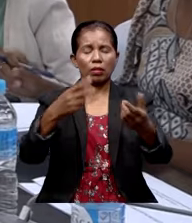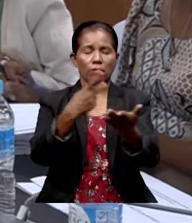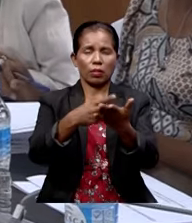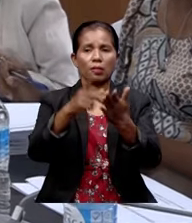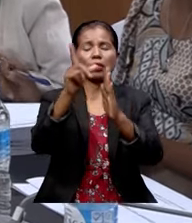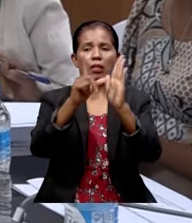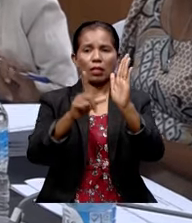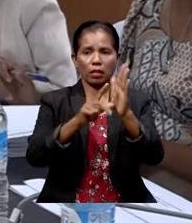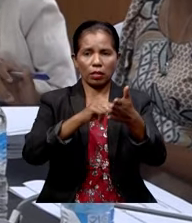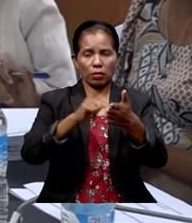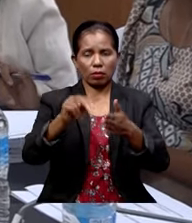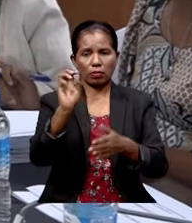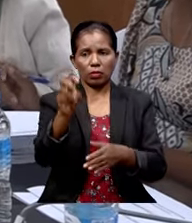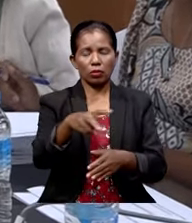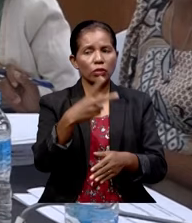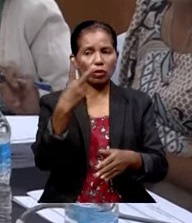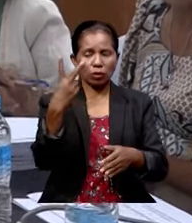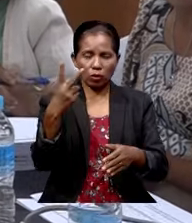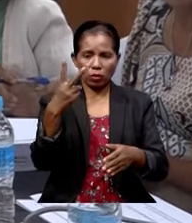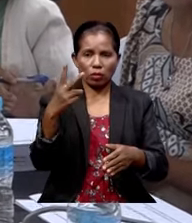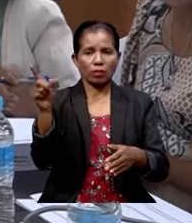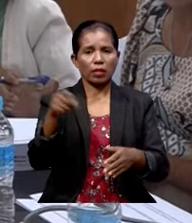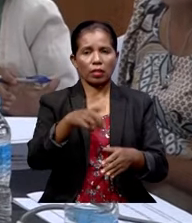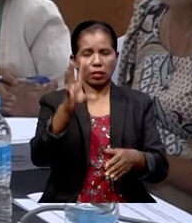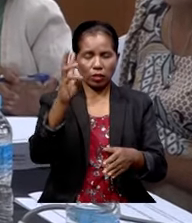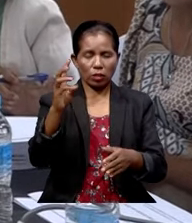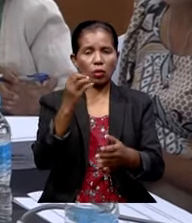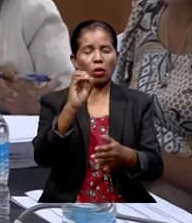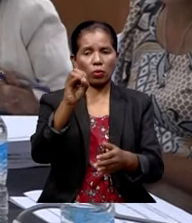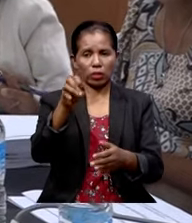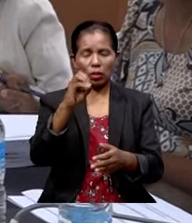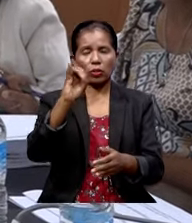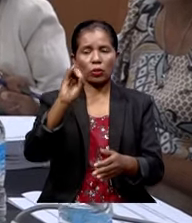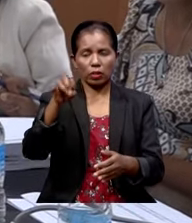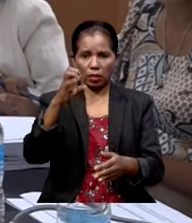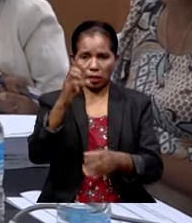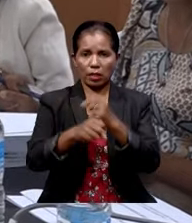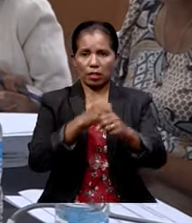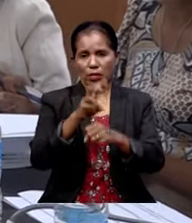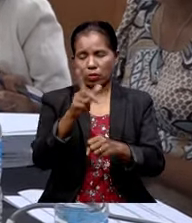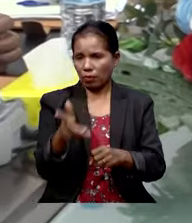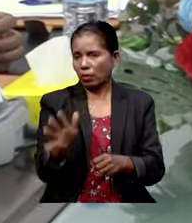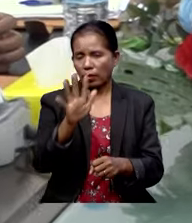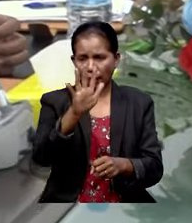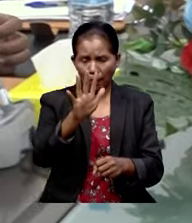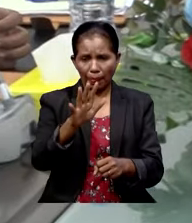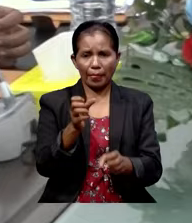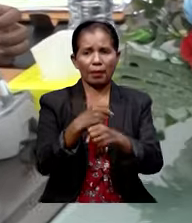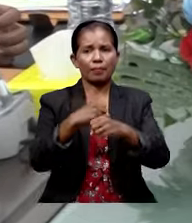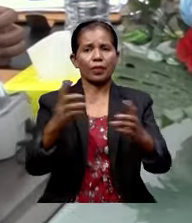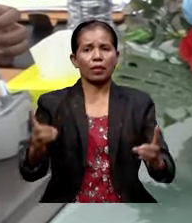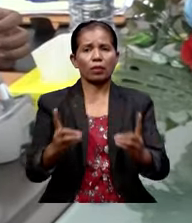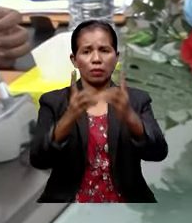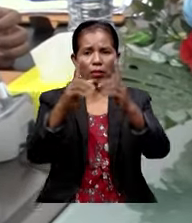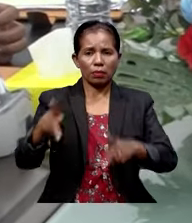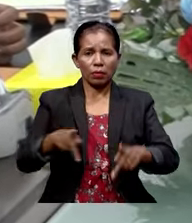lei número Sanulu Resin Rua, barra sexto, Orçamento Geral Estado, Batina Rihun Rua, Ruanulu Resin Lima. Rafoin halo audiência pública,